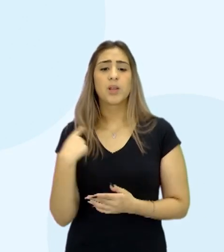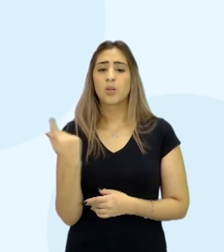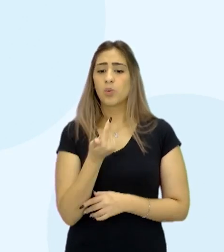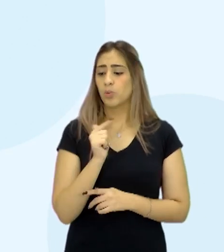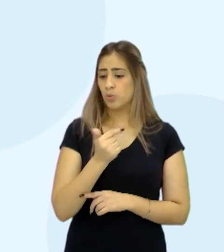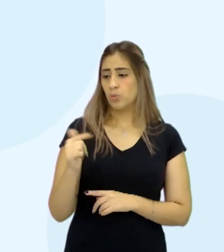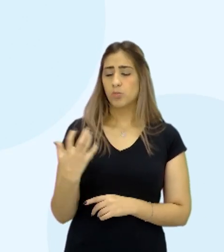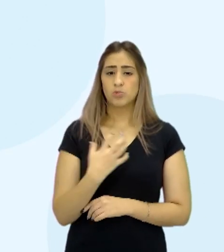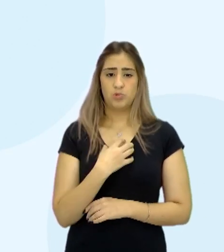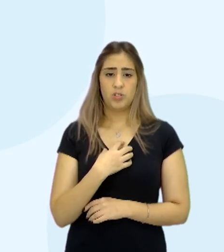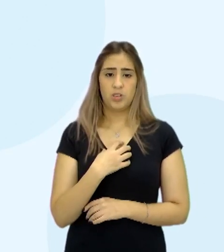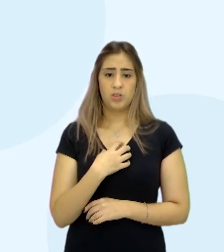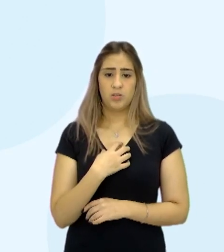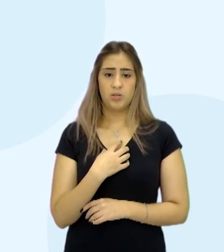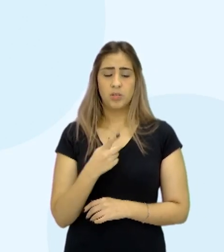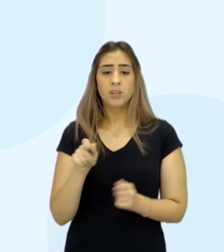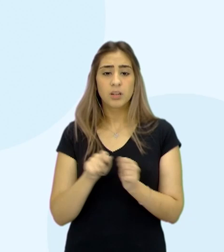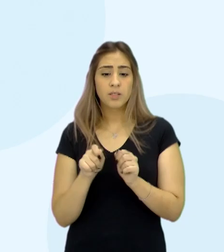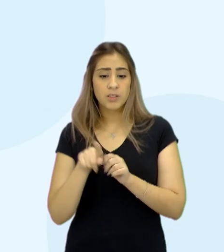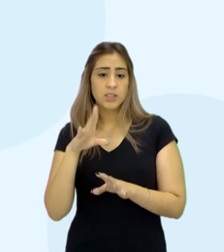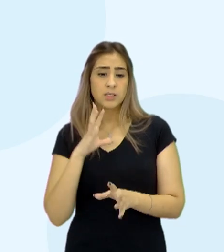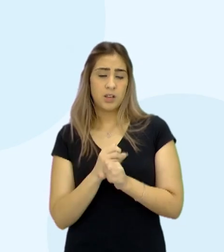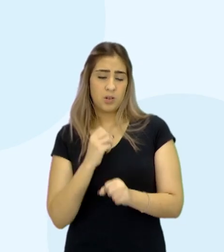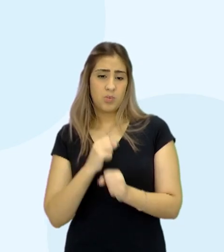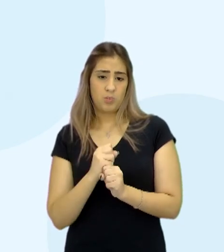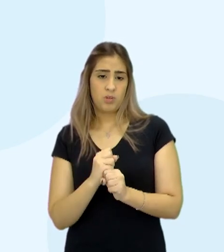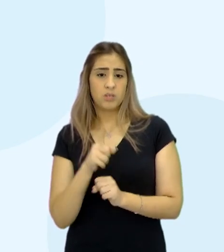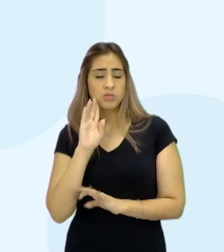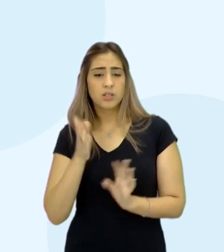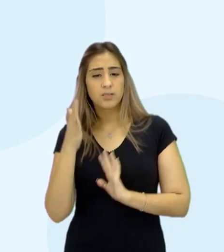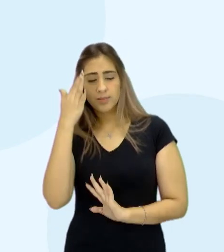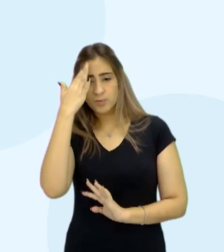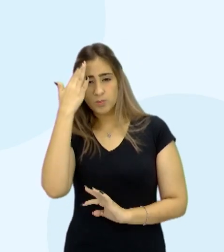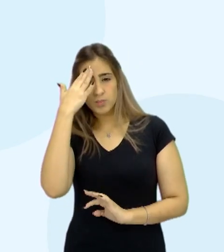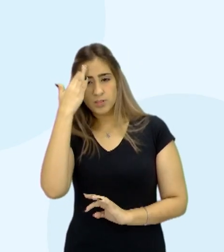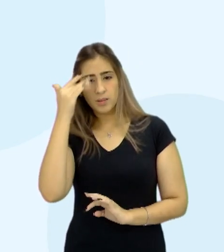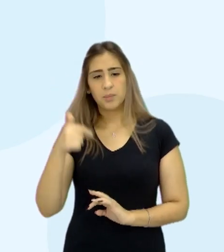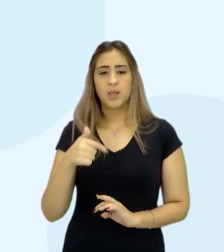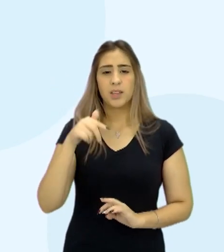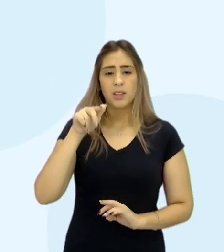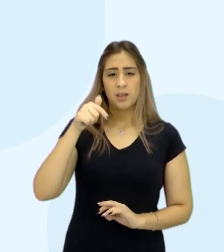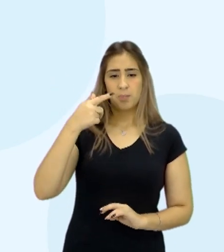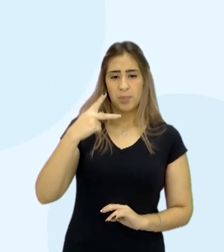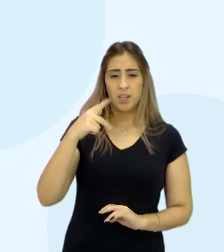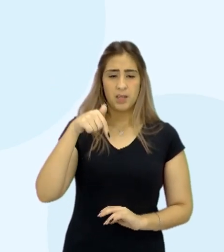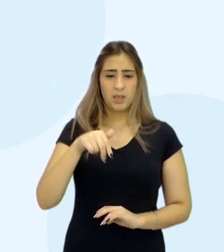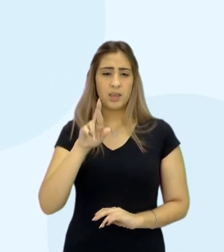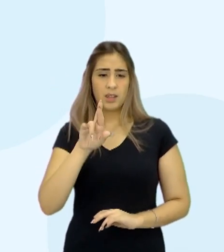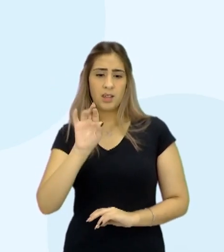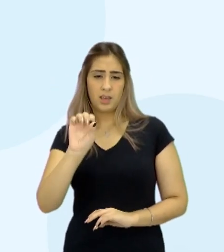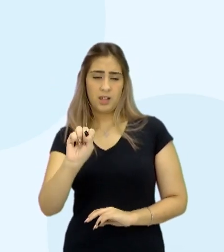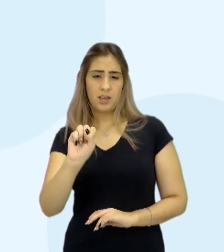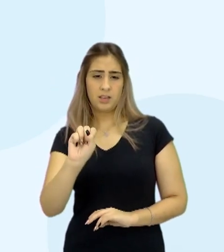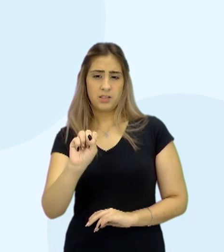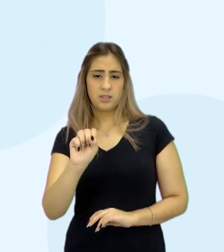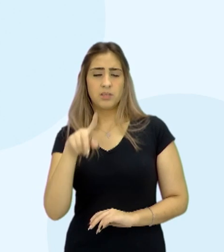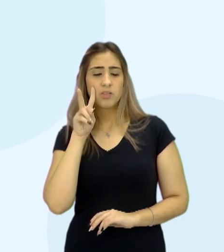outros segmentos que tem que fazer essa continha aí, já que você sabe quem é o PQ e o RS. Então, verifique se os